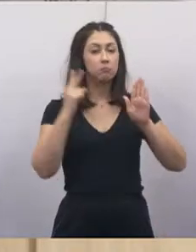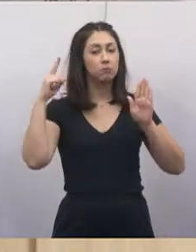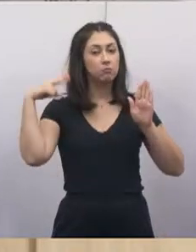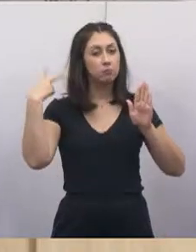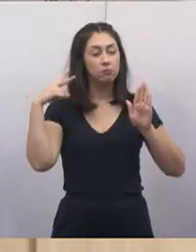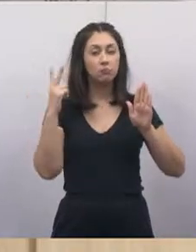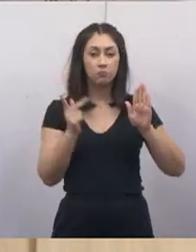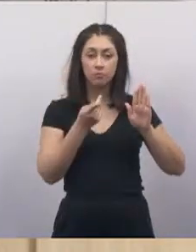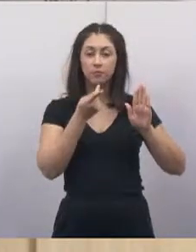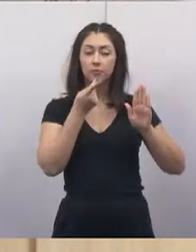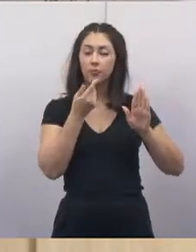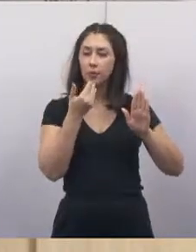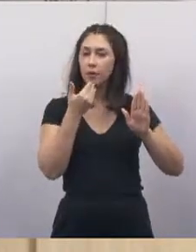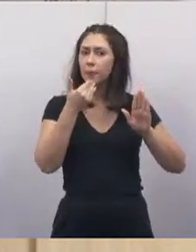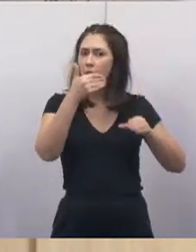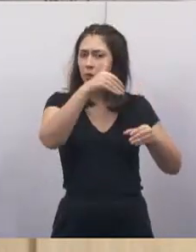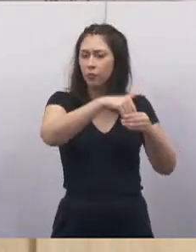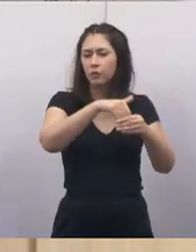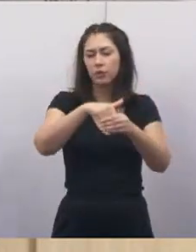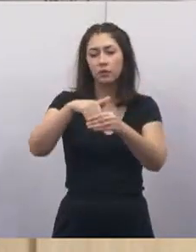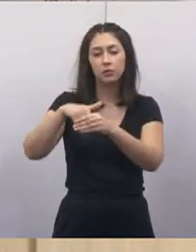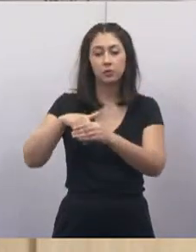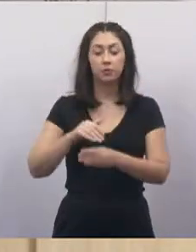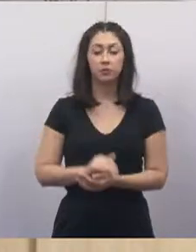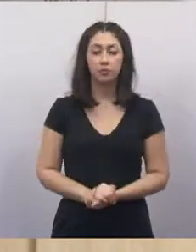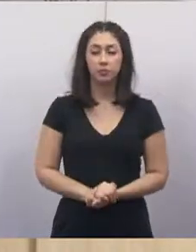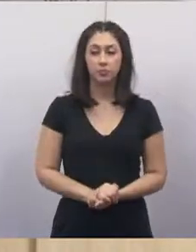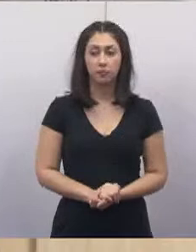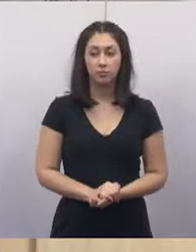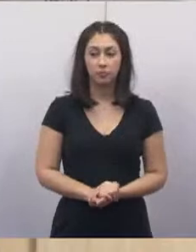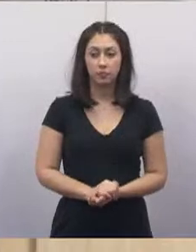vereador Hernani Barreto. Foi pedido votação, senhor presidente.